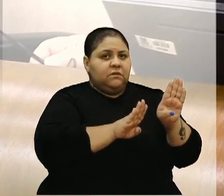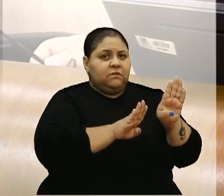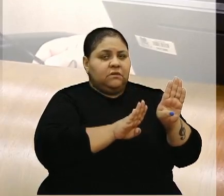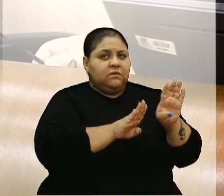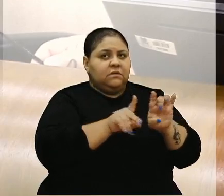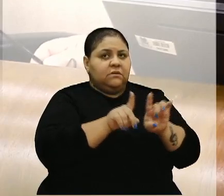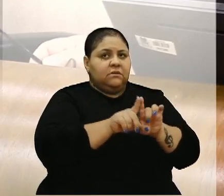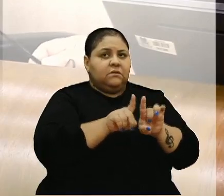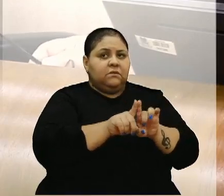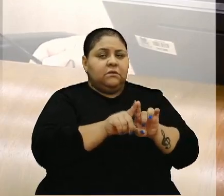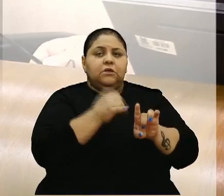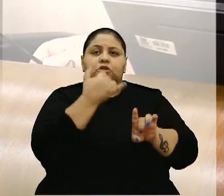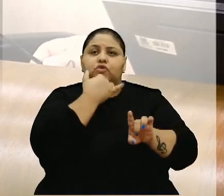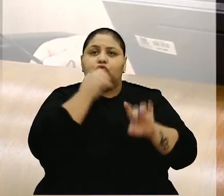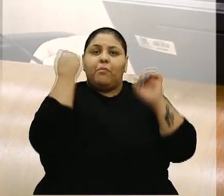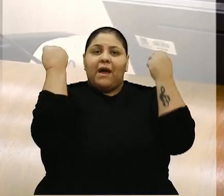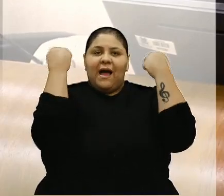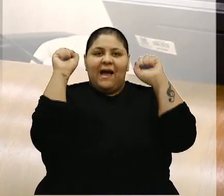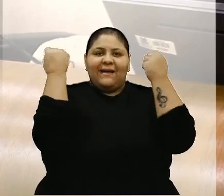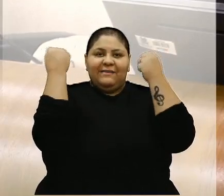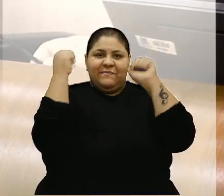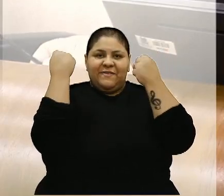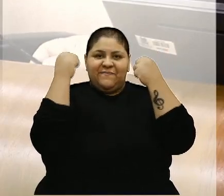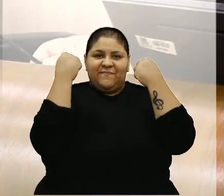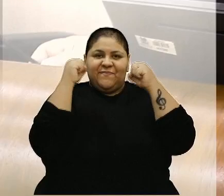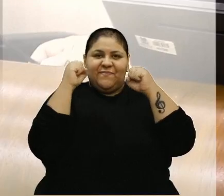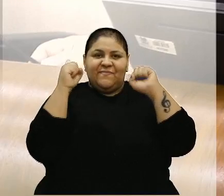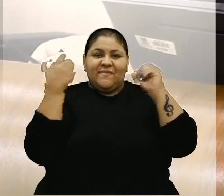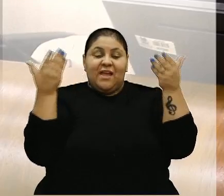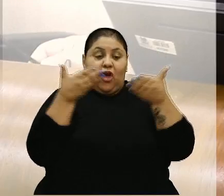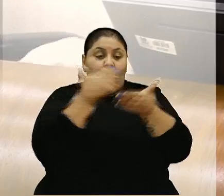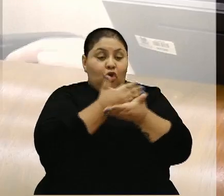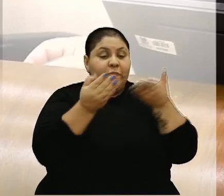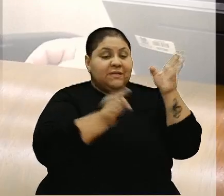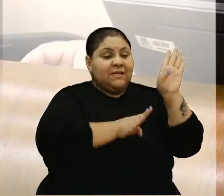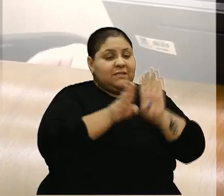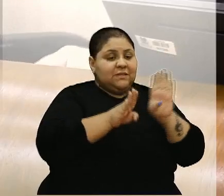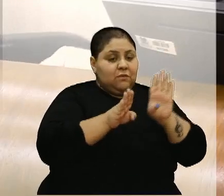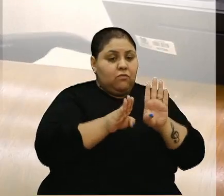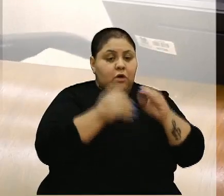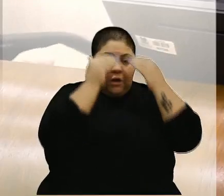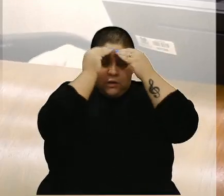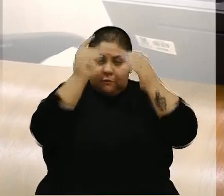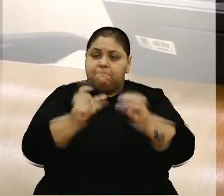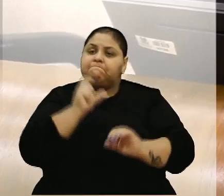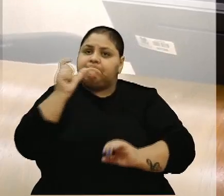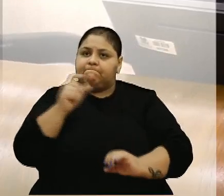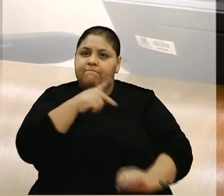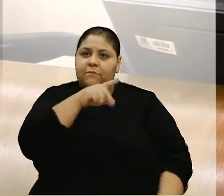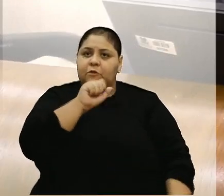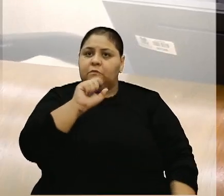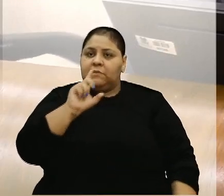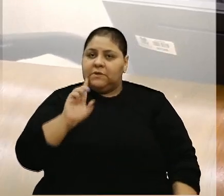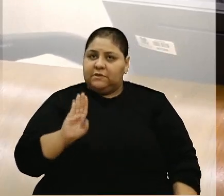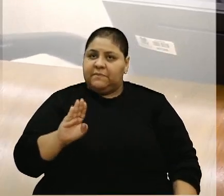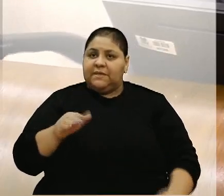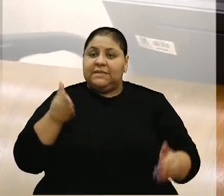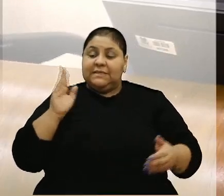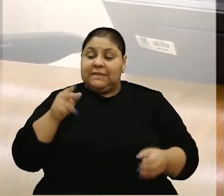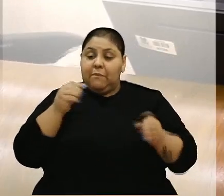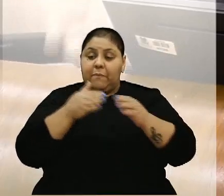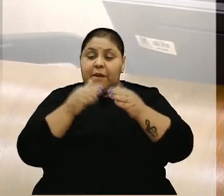Então, cumpriu com sua palavra. Então, olha, o desejo do fundo do meu coração, o PSB estará sempre de portas